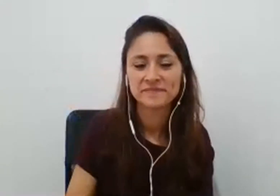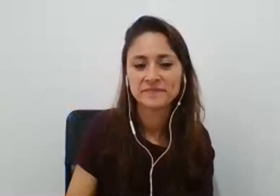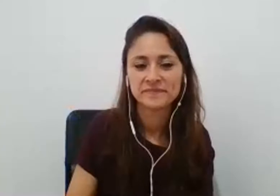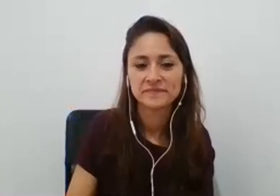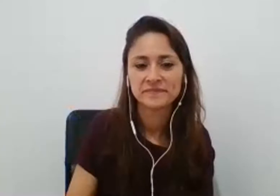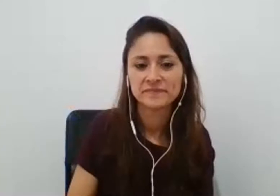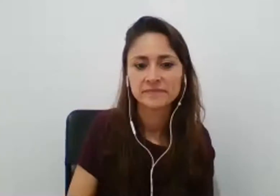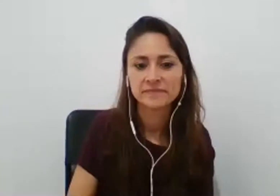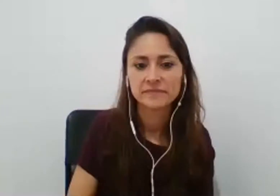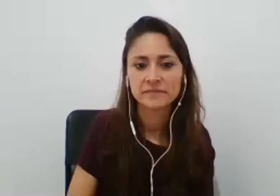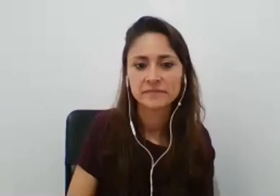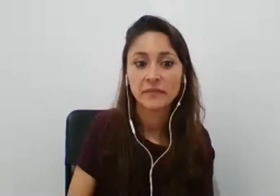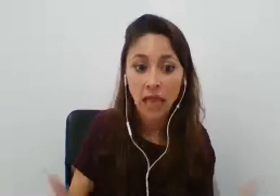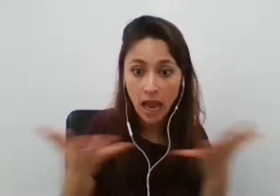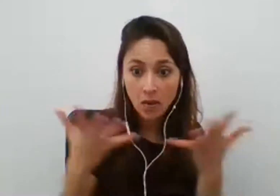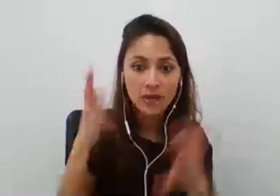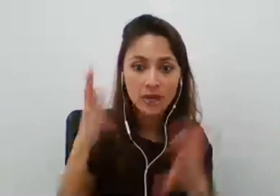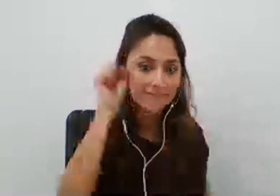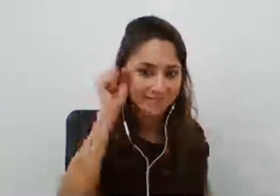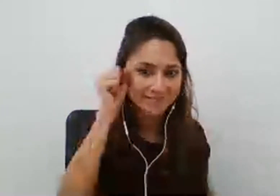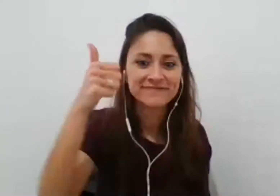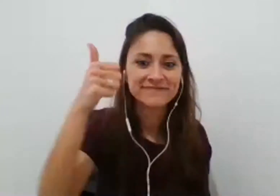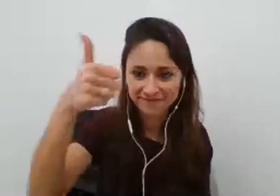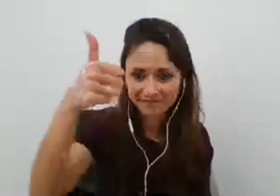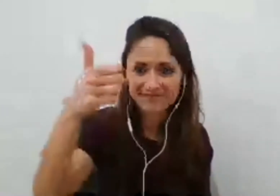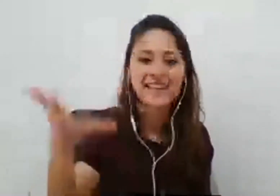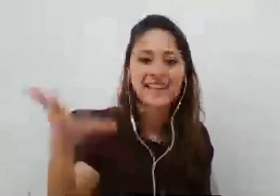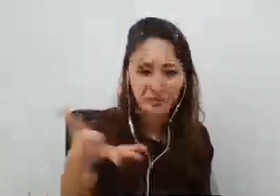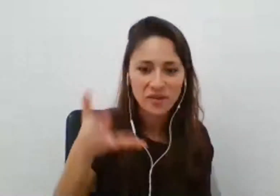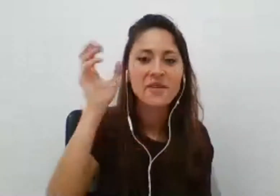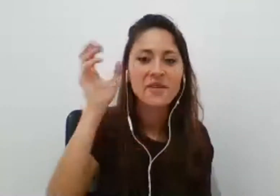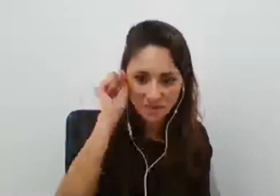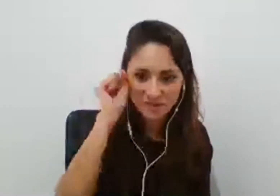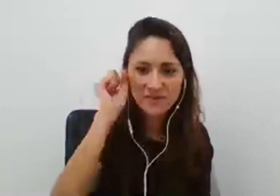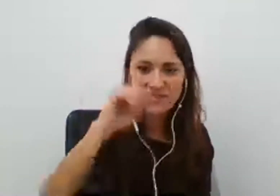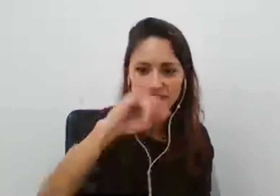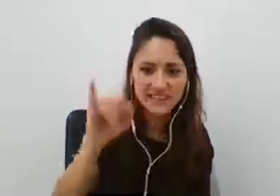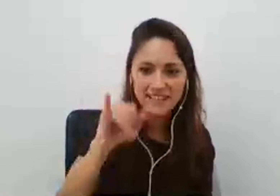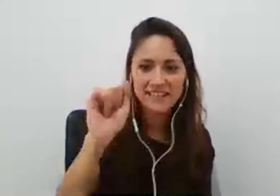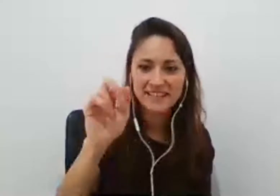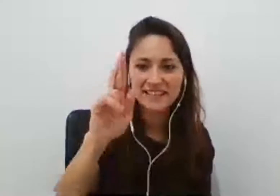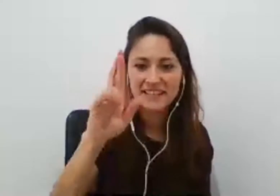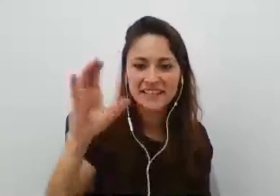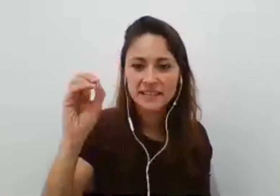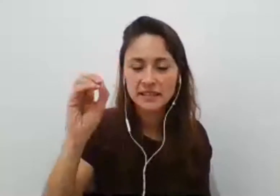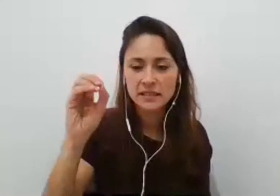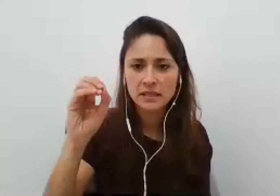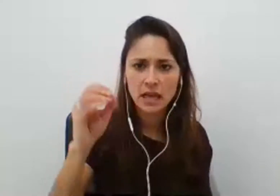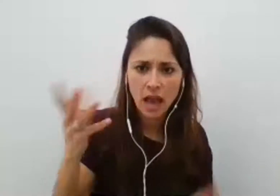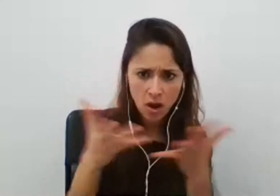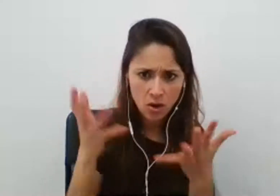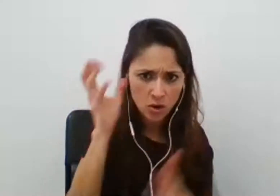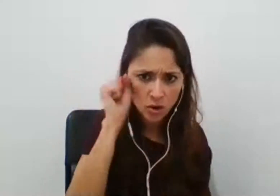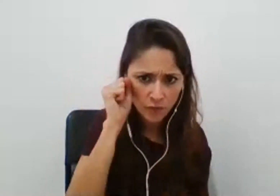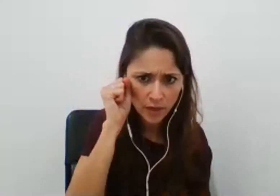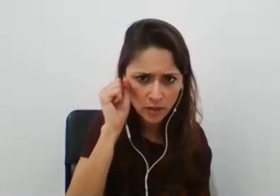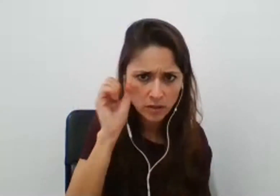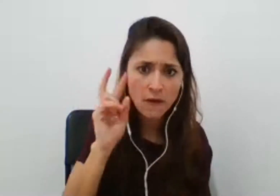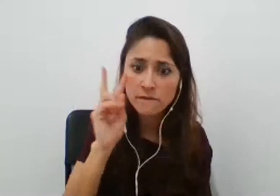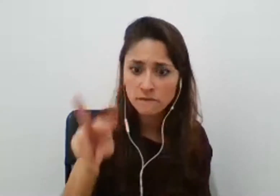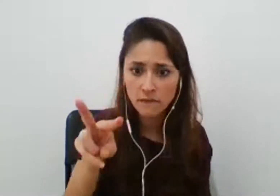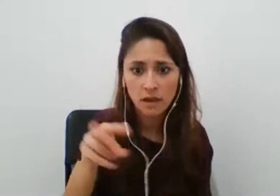Oi, Bom, vocês estão ouvindo? Isso, agora sim. Estão me ouvindo? Tá. Sim, Então eu estou estamos falando sim. o seguinte, que vocês estão vendo também?